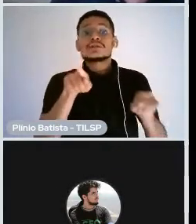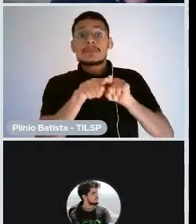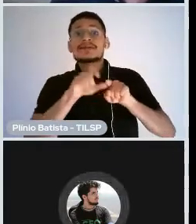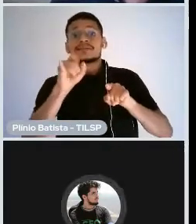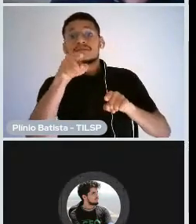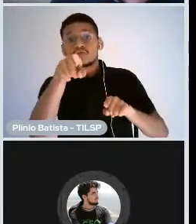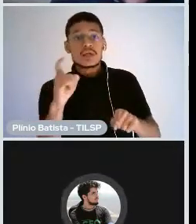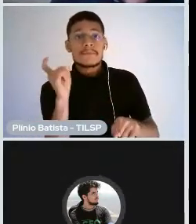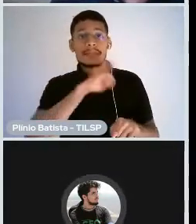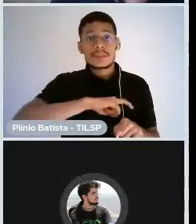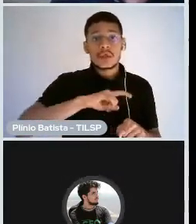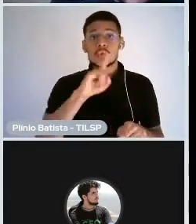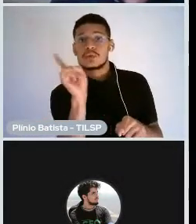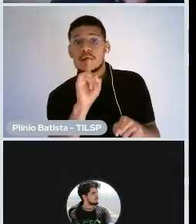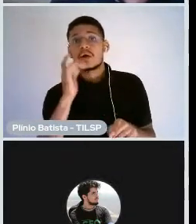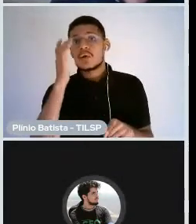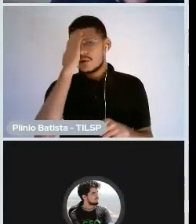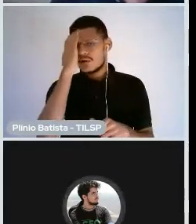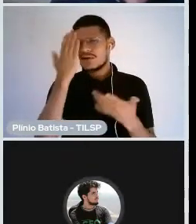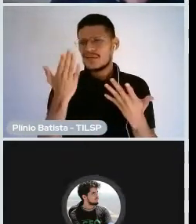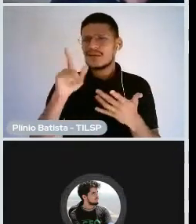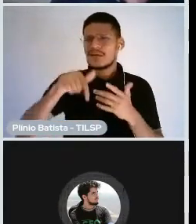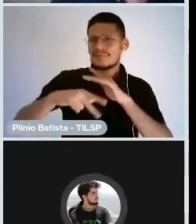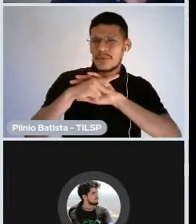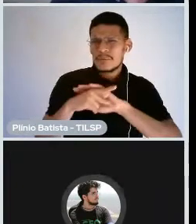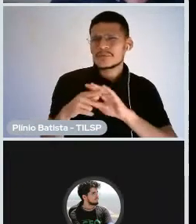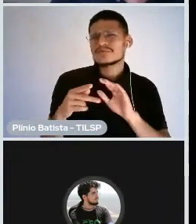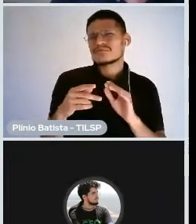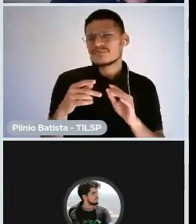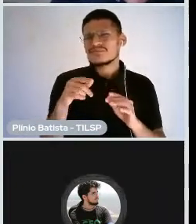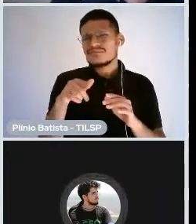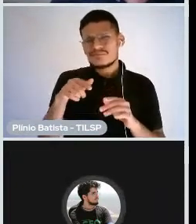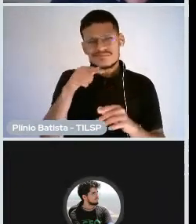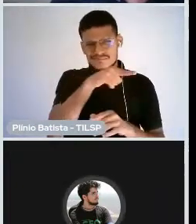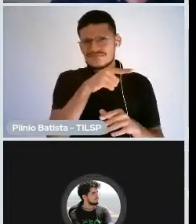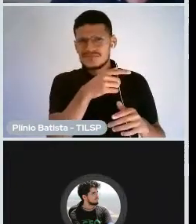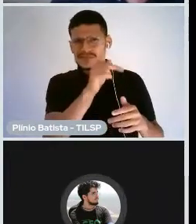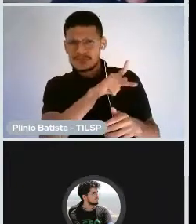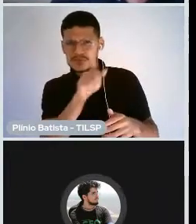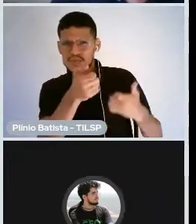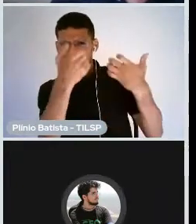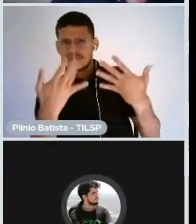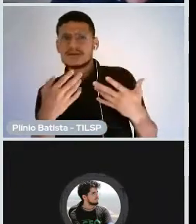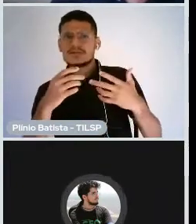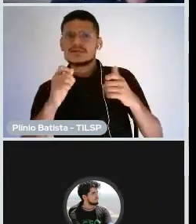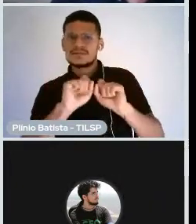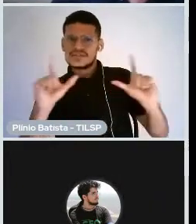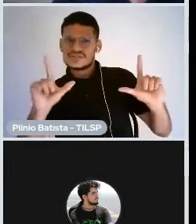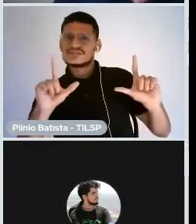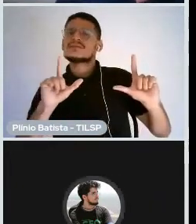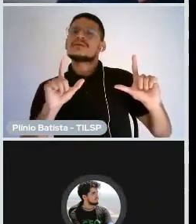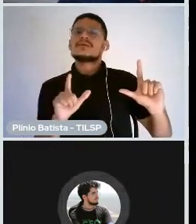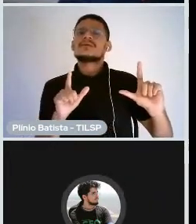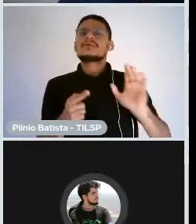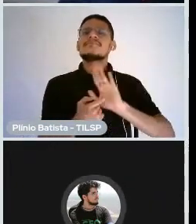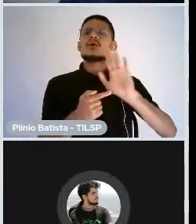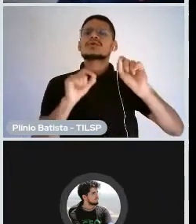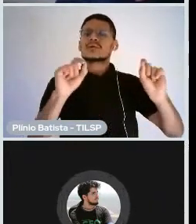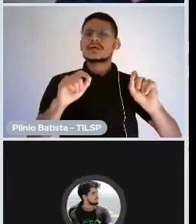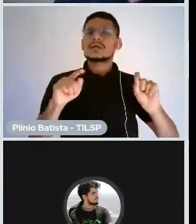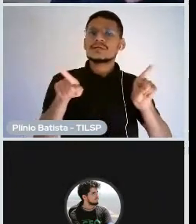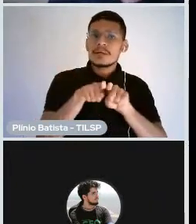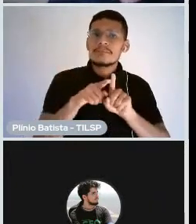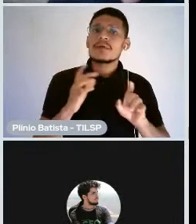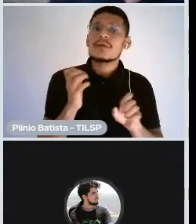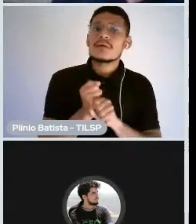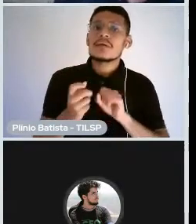bastante essa parte, né? E tudo isso que a Ruda está abordando nesse slide, ele também entra também no cálculo do